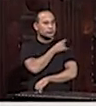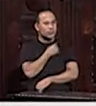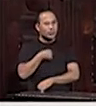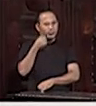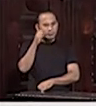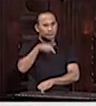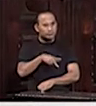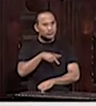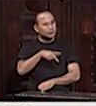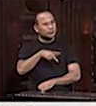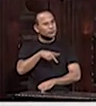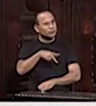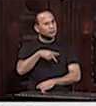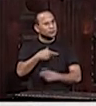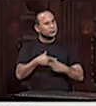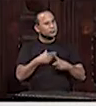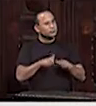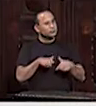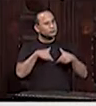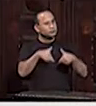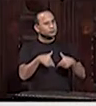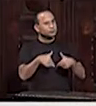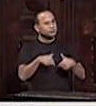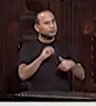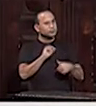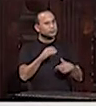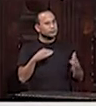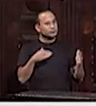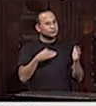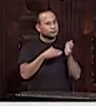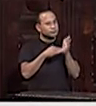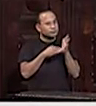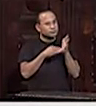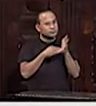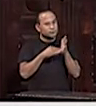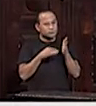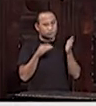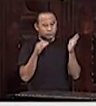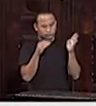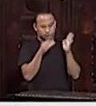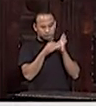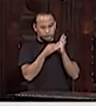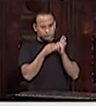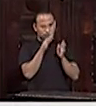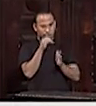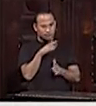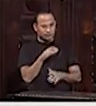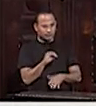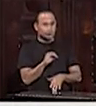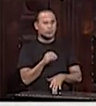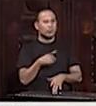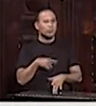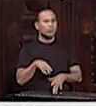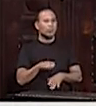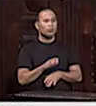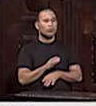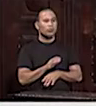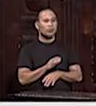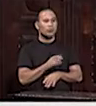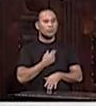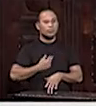modelo num regime que, ao término do prazo do FEF, o governo do Estado vai ter